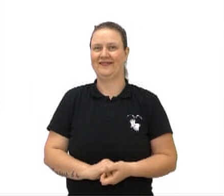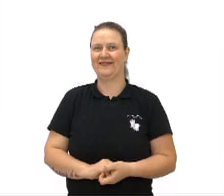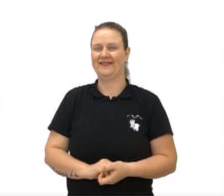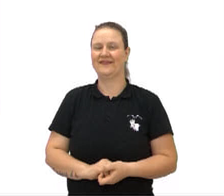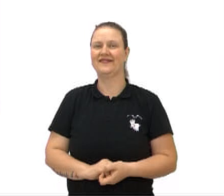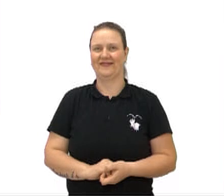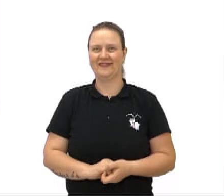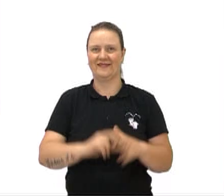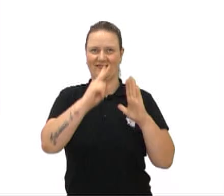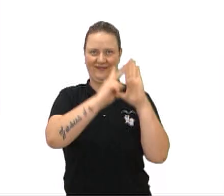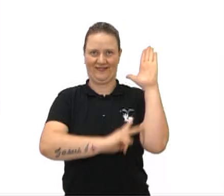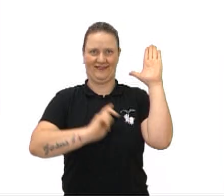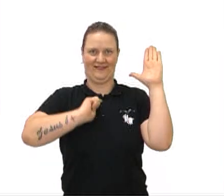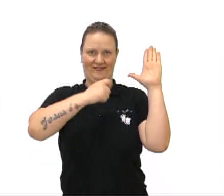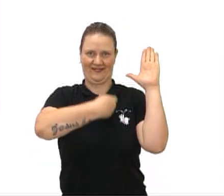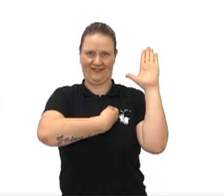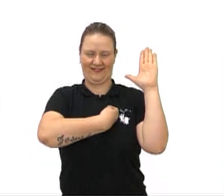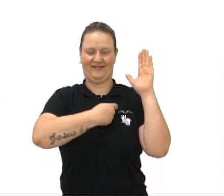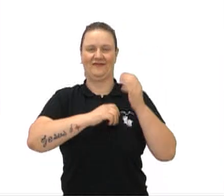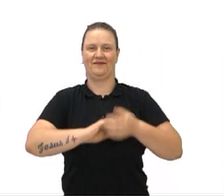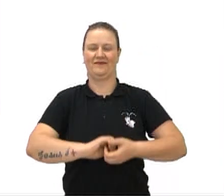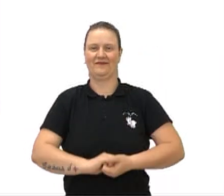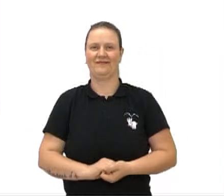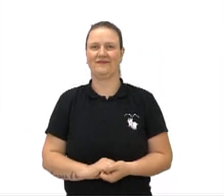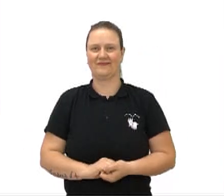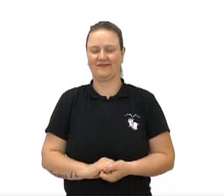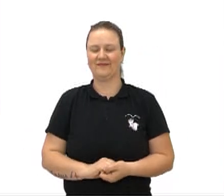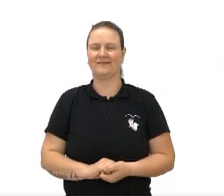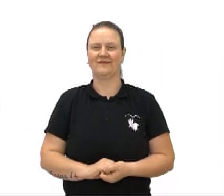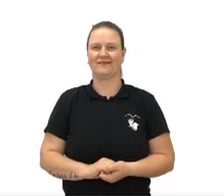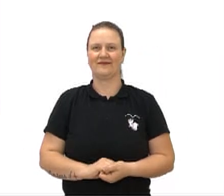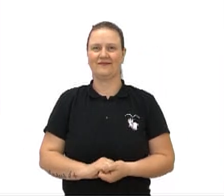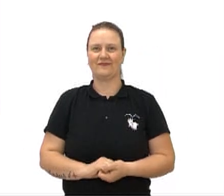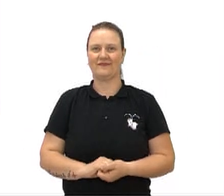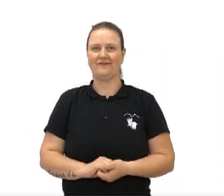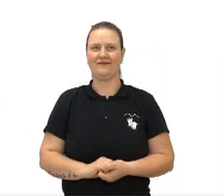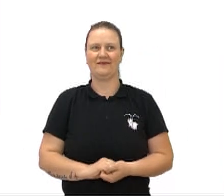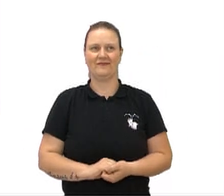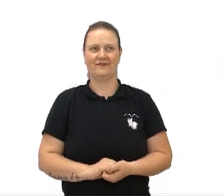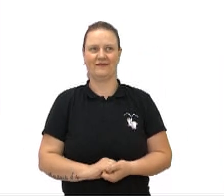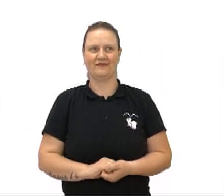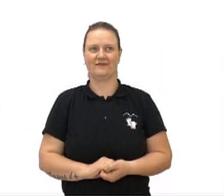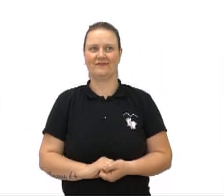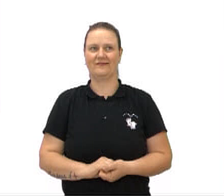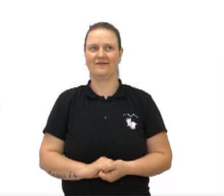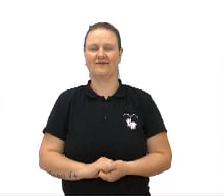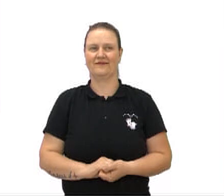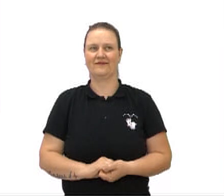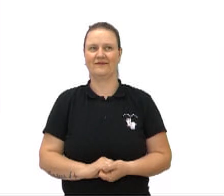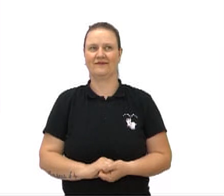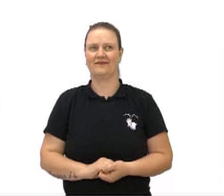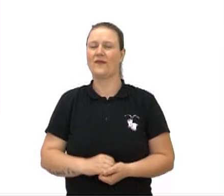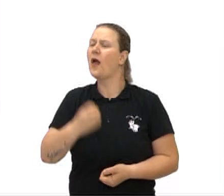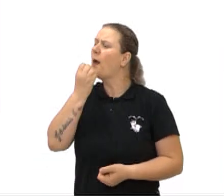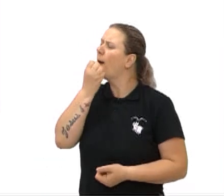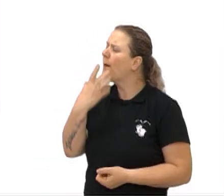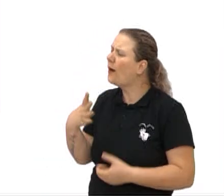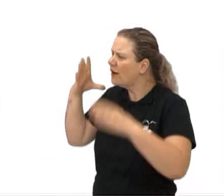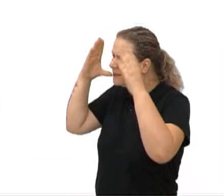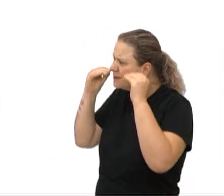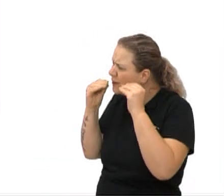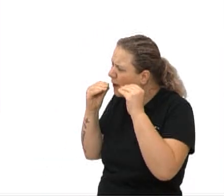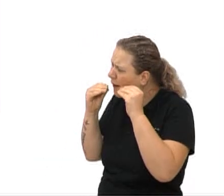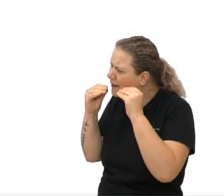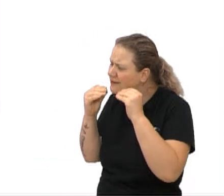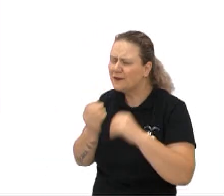disse, buenas noches. Rosa pergunta, todo bien? Sí, estupendamente. Então, a Rosa diz, boa noite, Luis. Luis